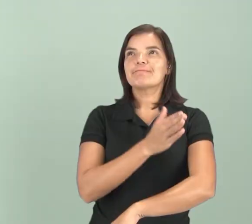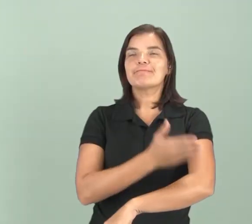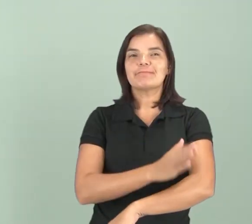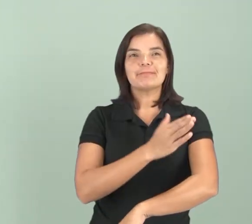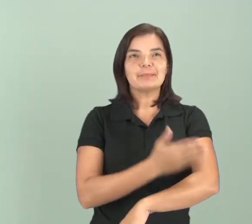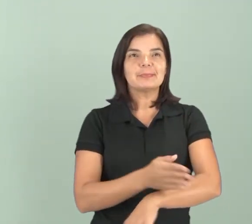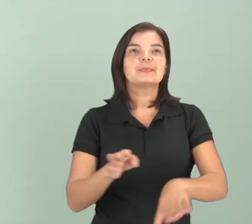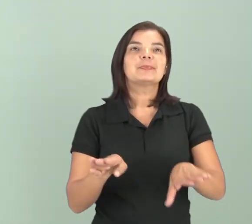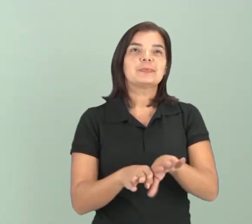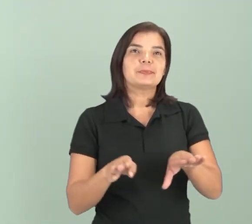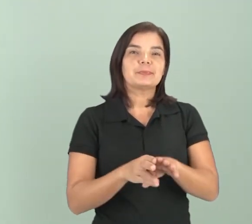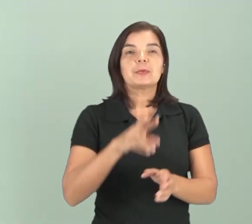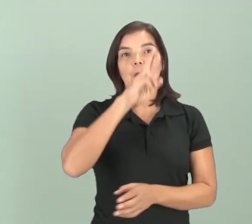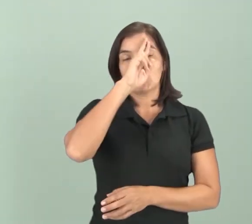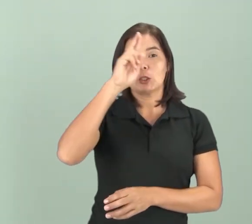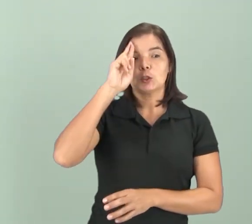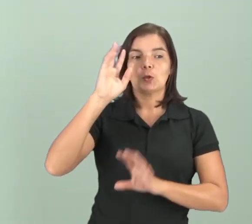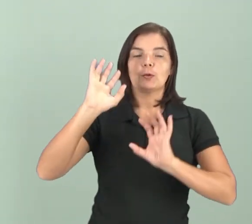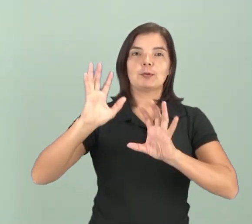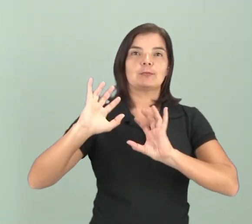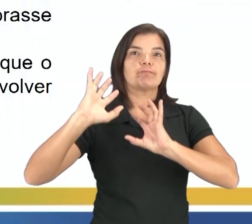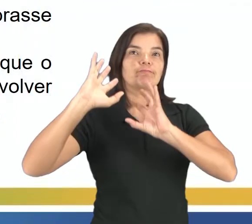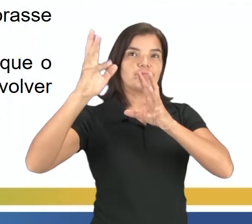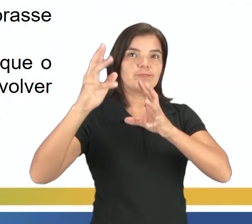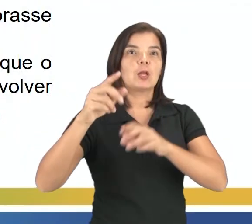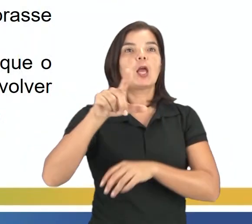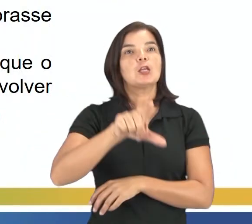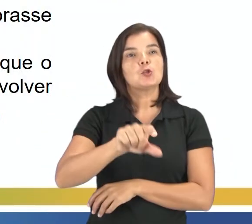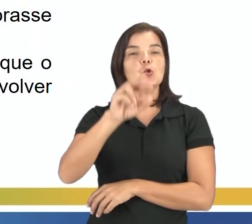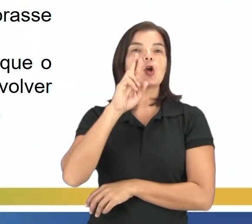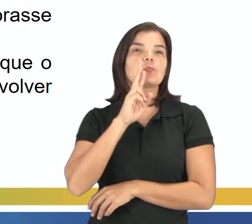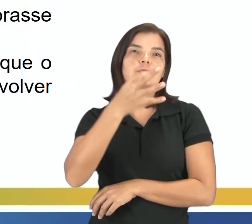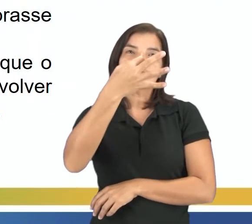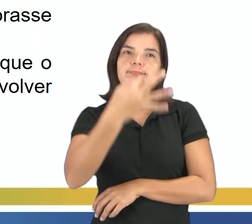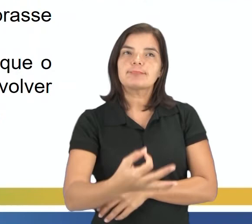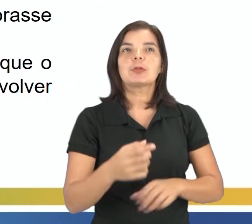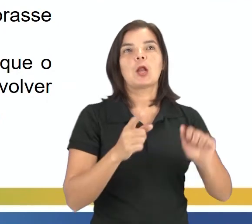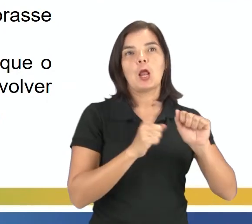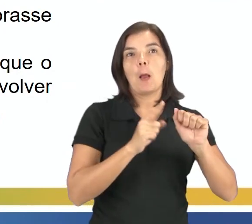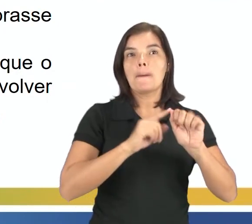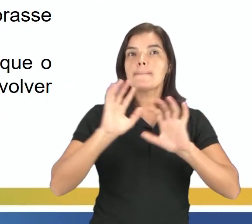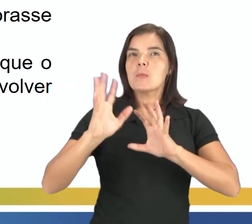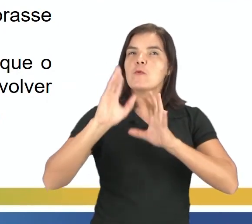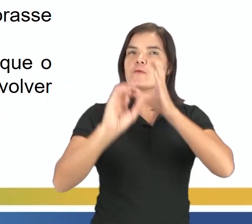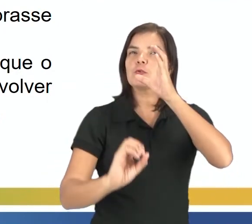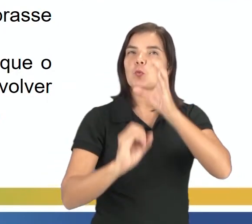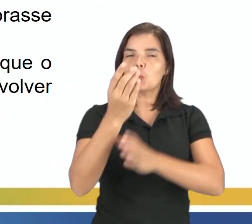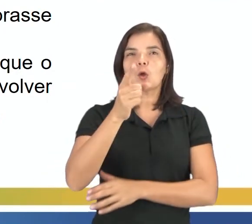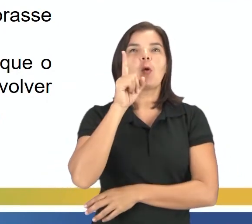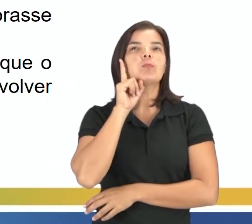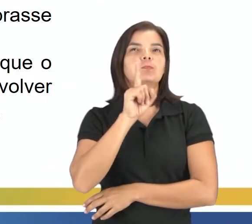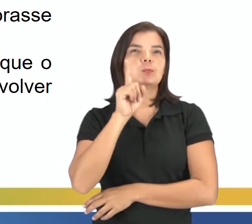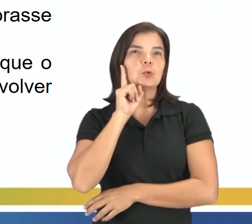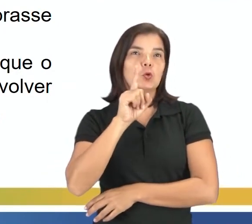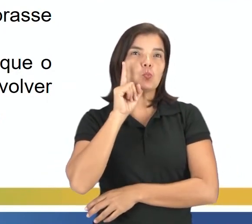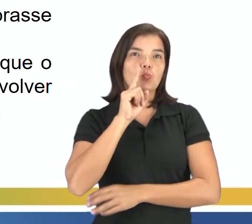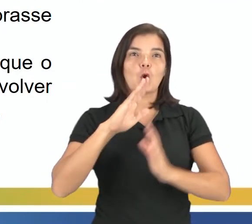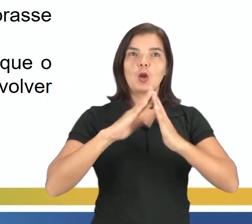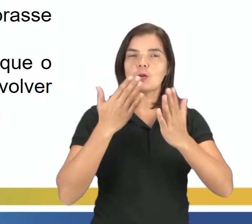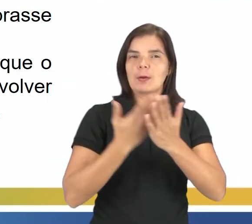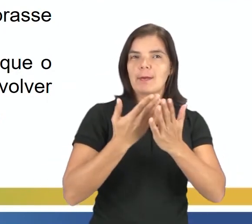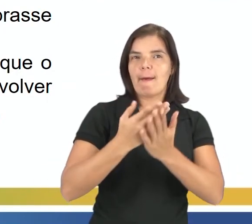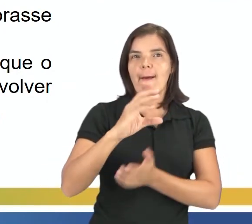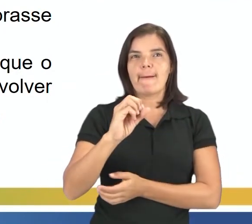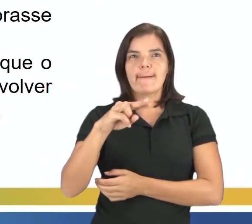exercitar. Sobre a história do basquete, assinale a alternativa correta. O basquete foi criado por um americano em uma escola